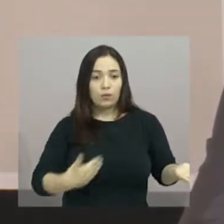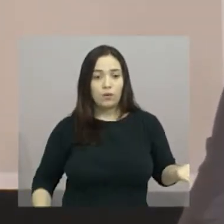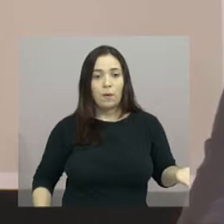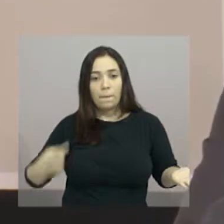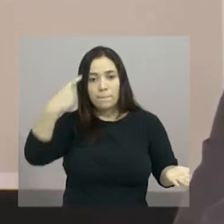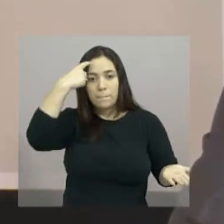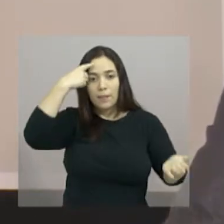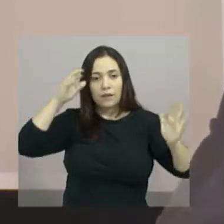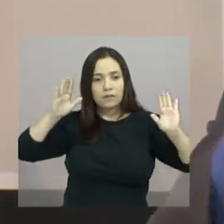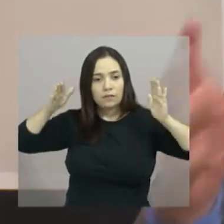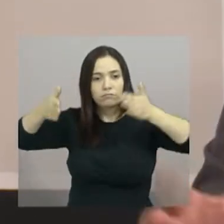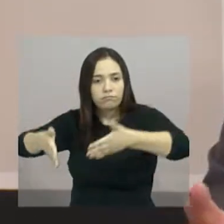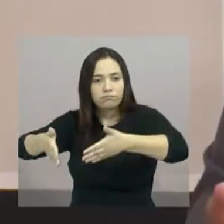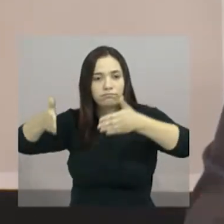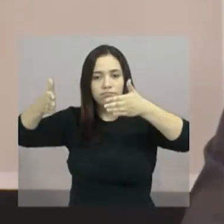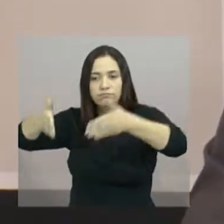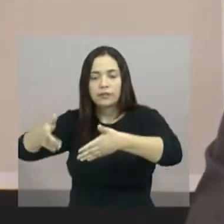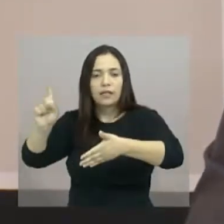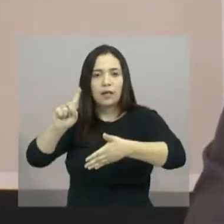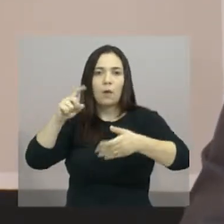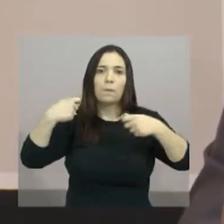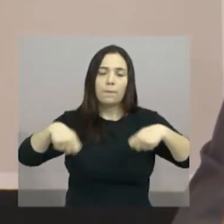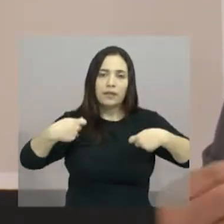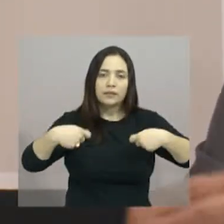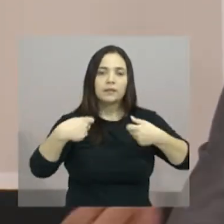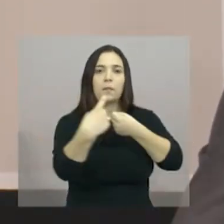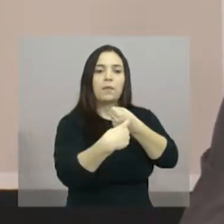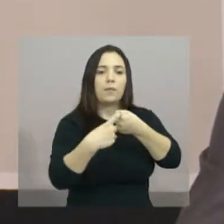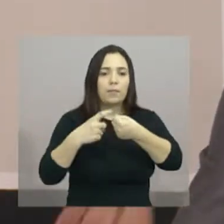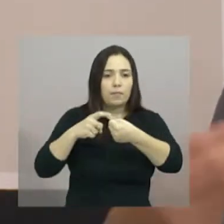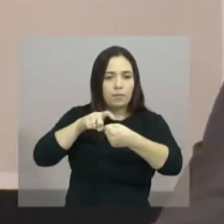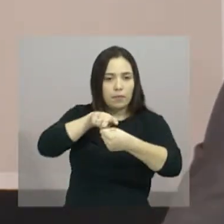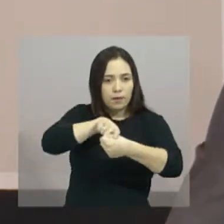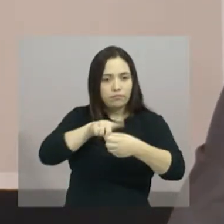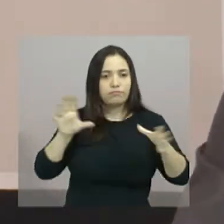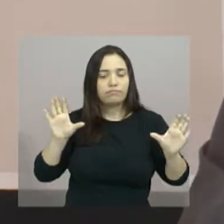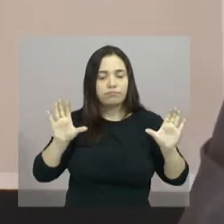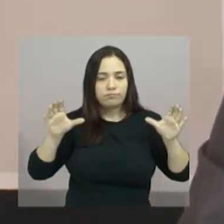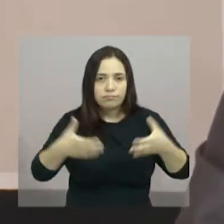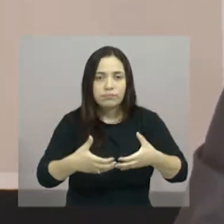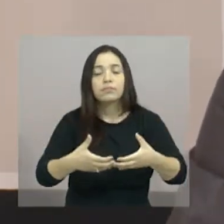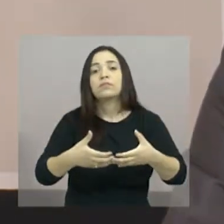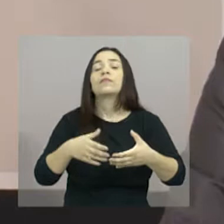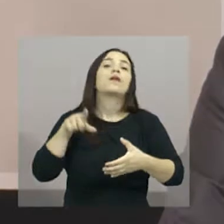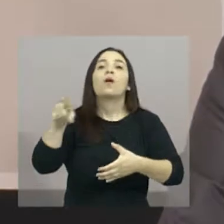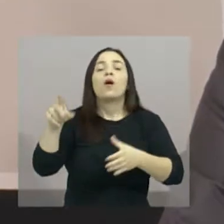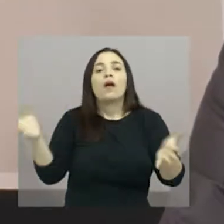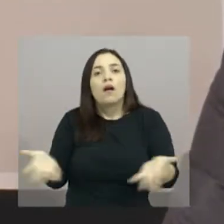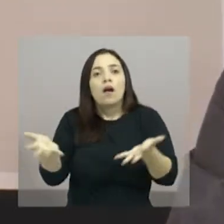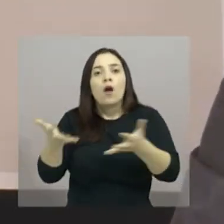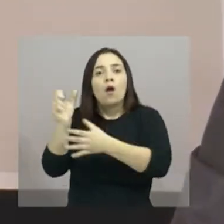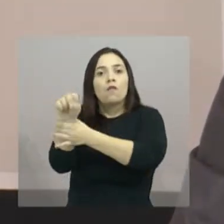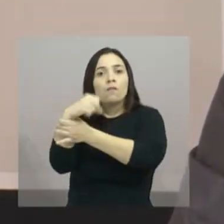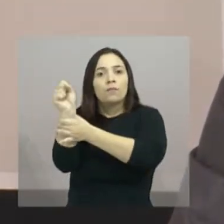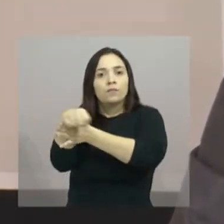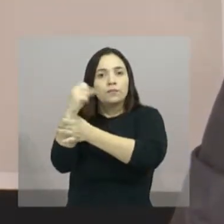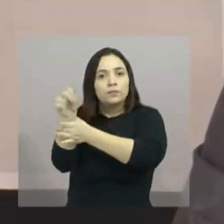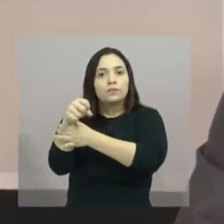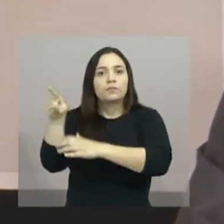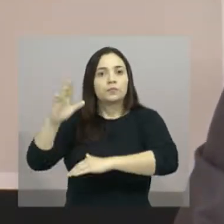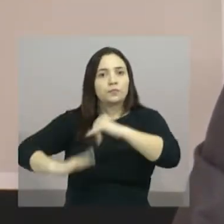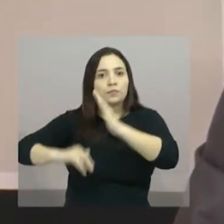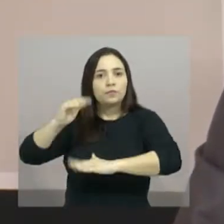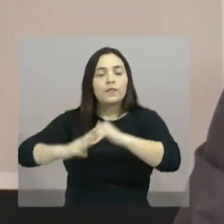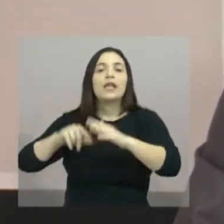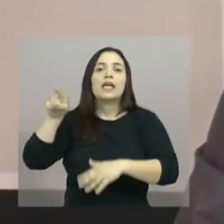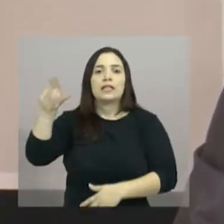pensar isoladamente, a gente tem que pensar num todo. Né? E aí fortalecer o profissional da fisioterapia frente a uma doença nova, que pode